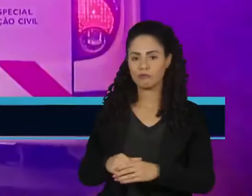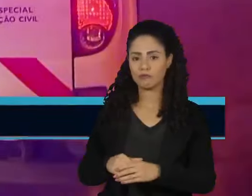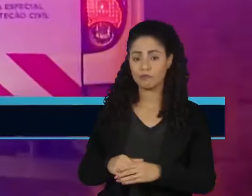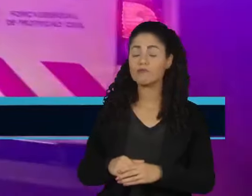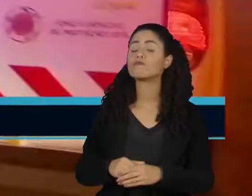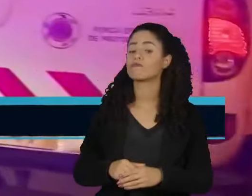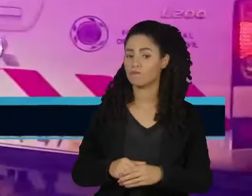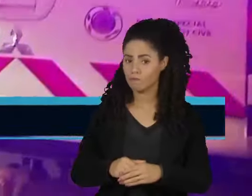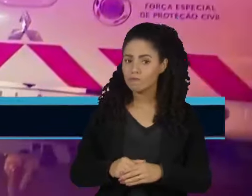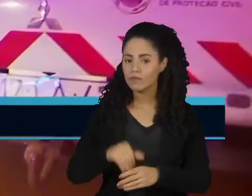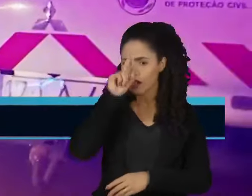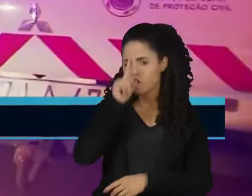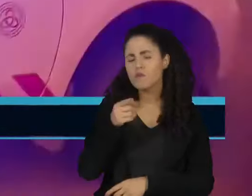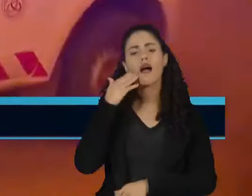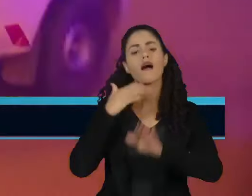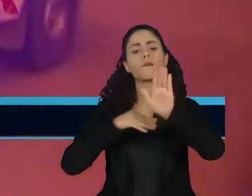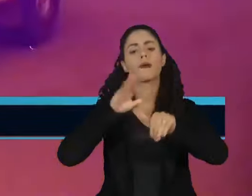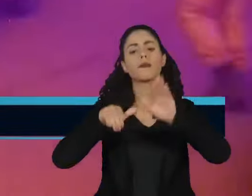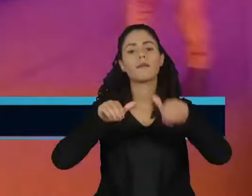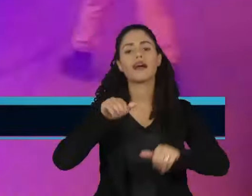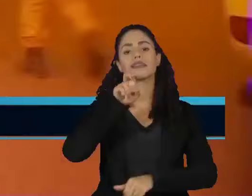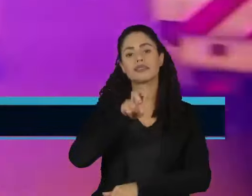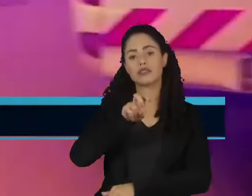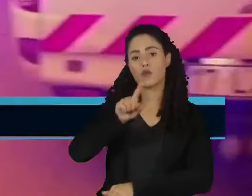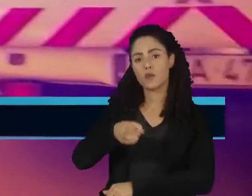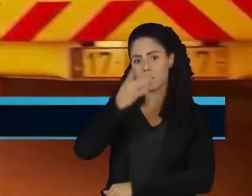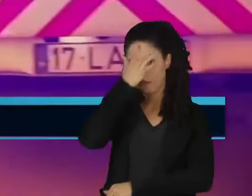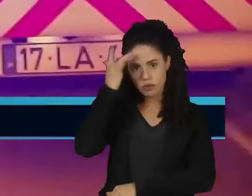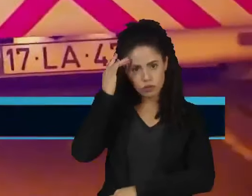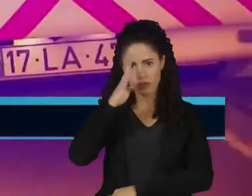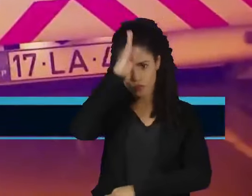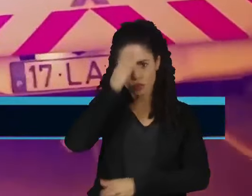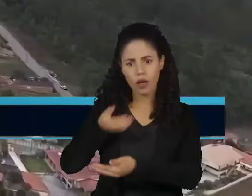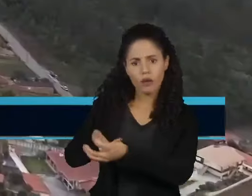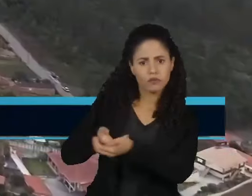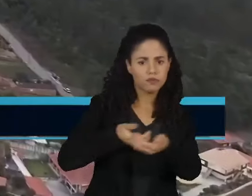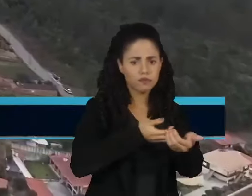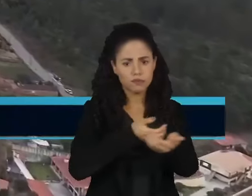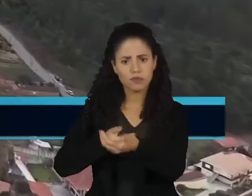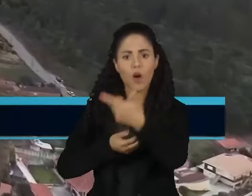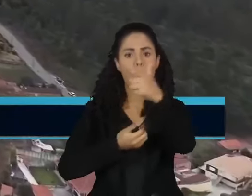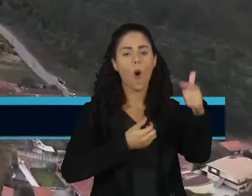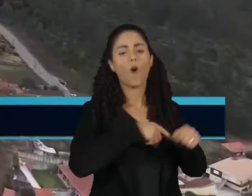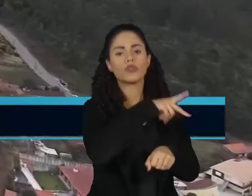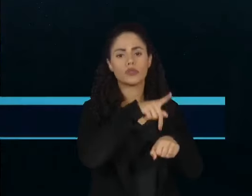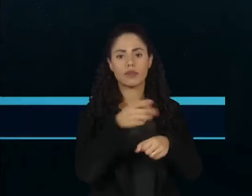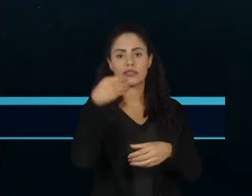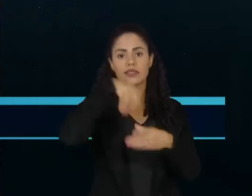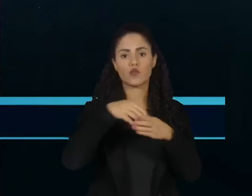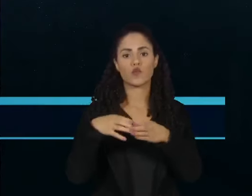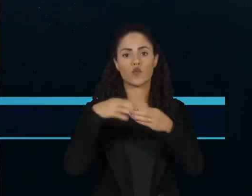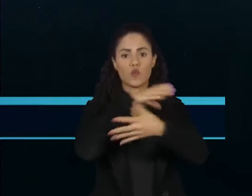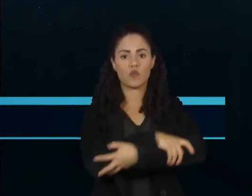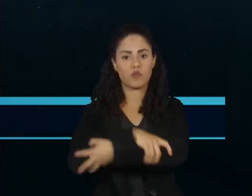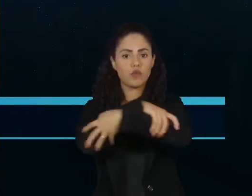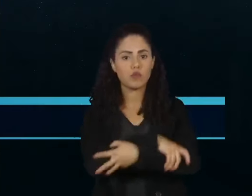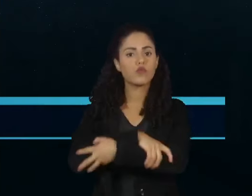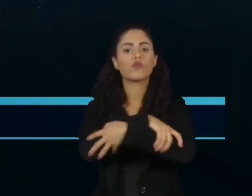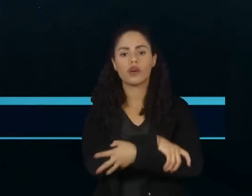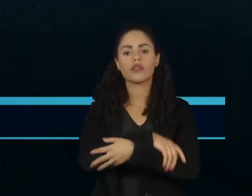As autoridades mobilizaram mais de 5.000 brigadistas e contam com a ajuda de outros países da União Europeia que vão